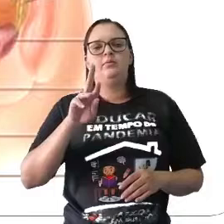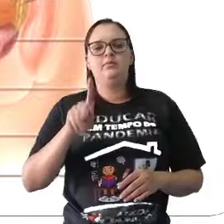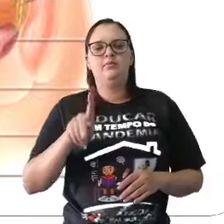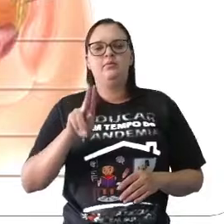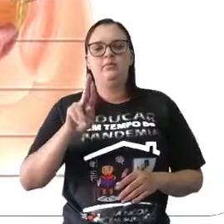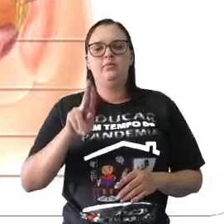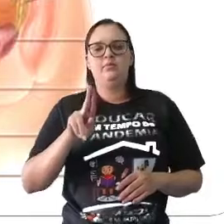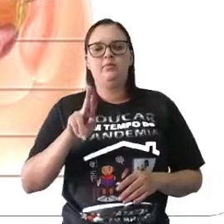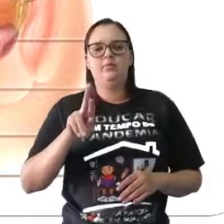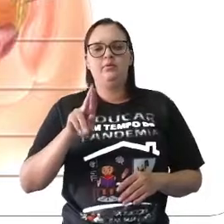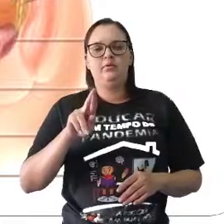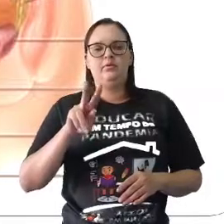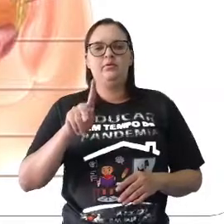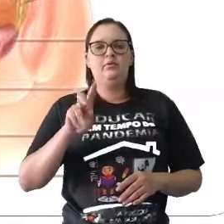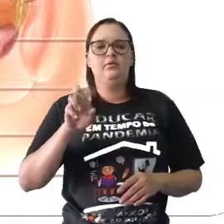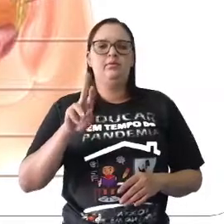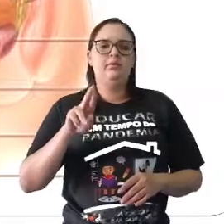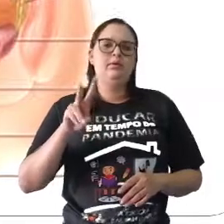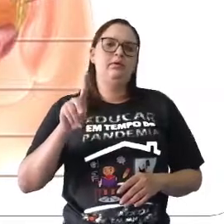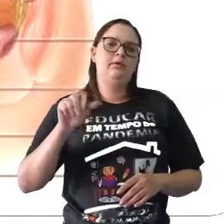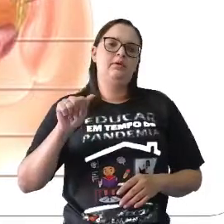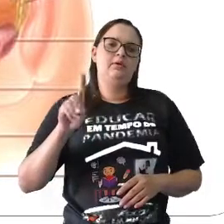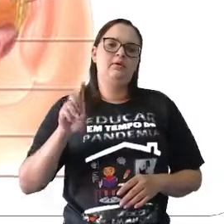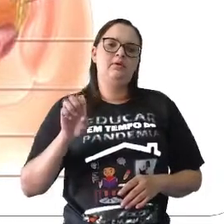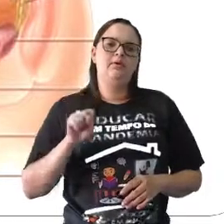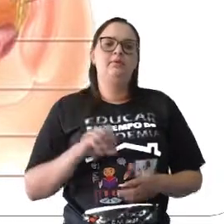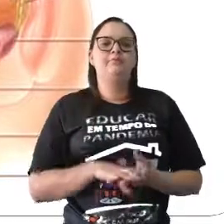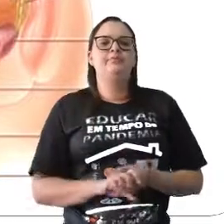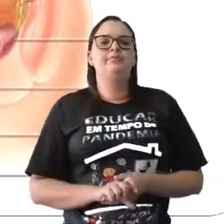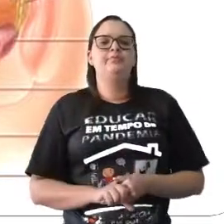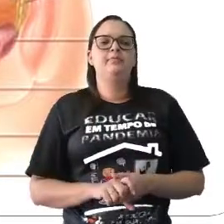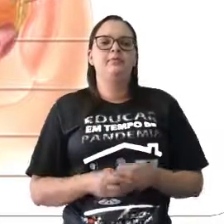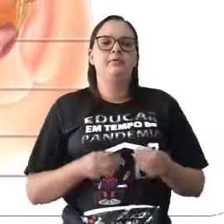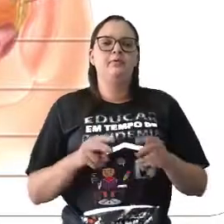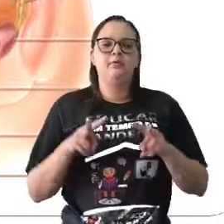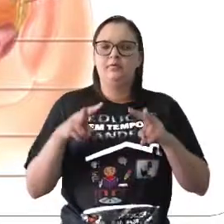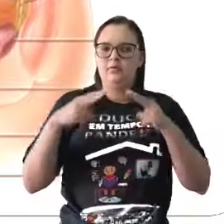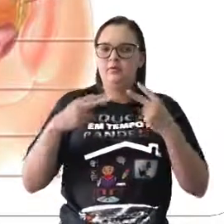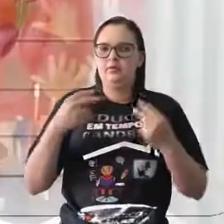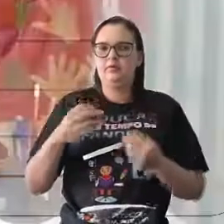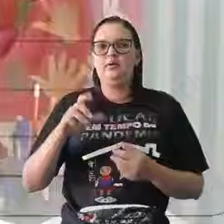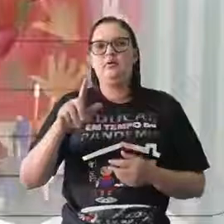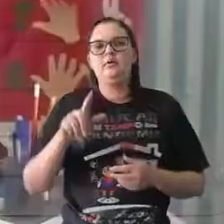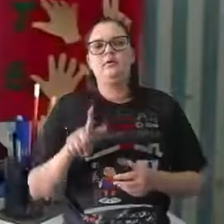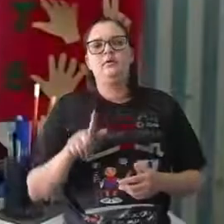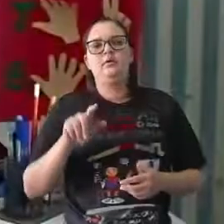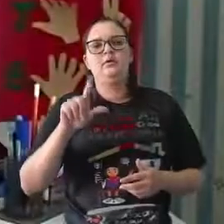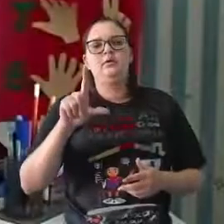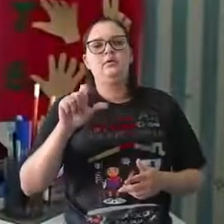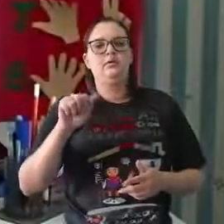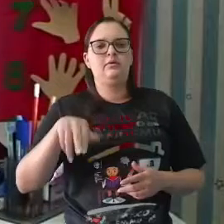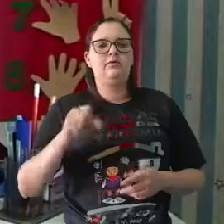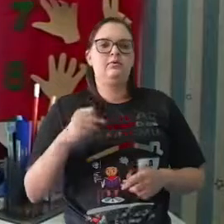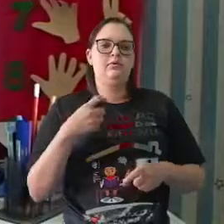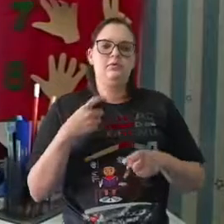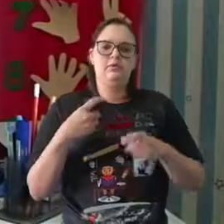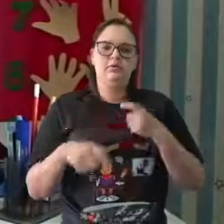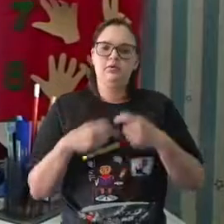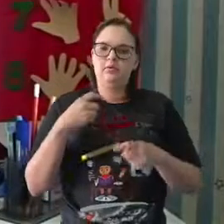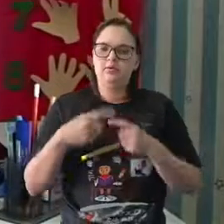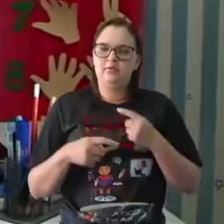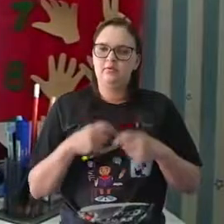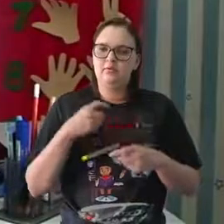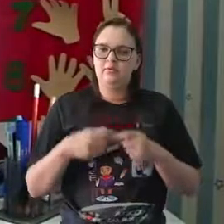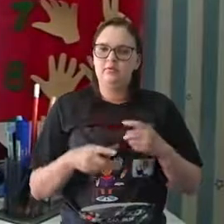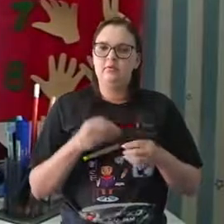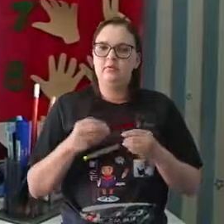mas principalmente as glândulas sexuais, estão ativamente participando do desenvolvimento durante esse período de puberdade,